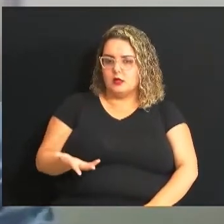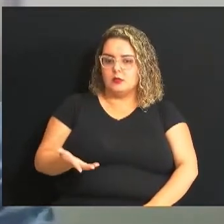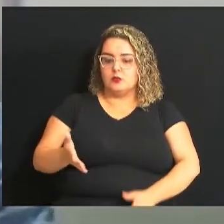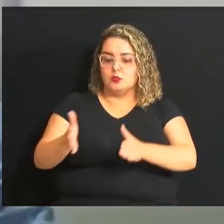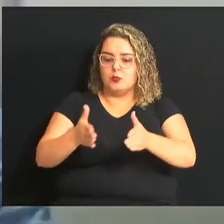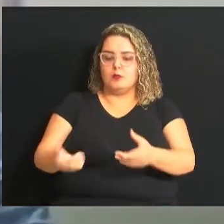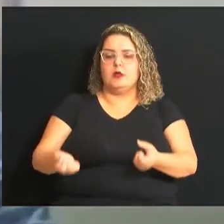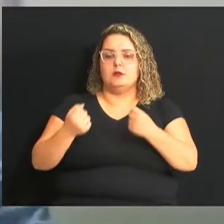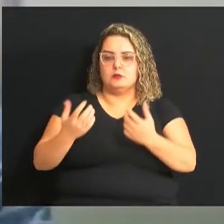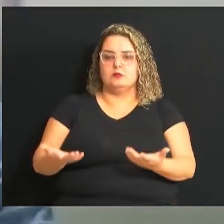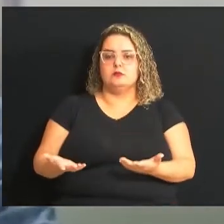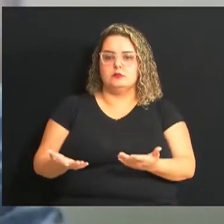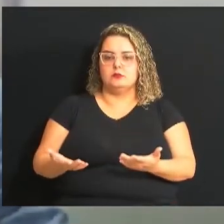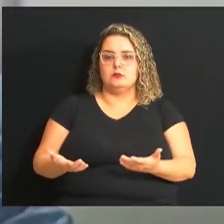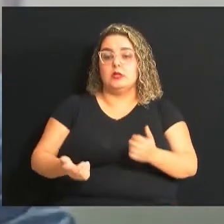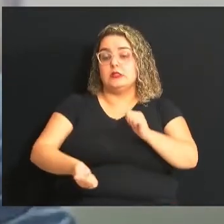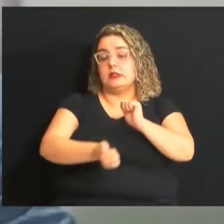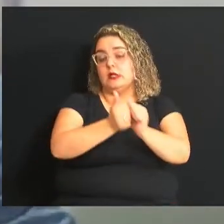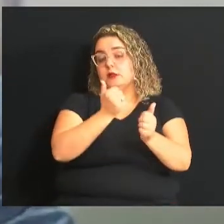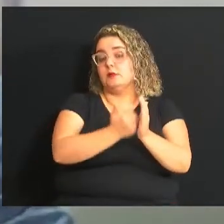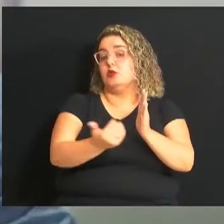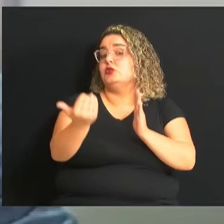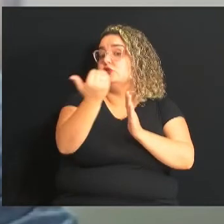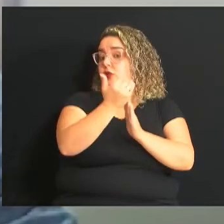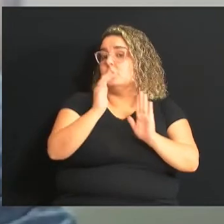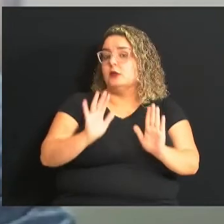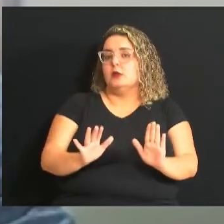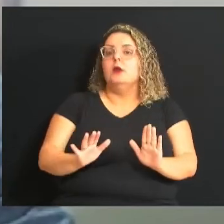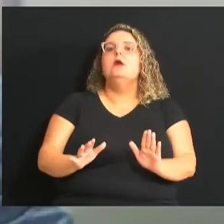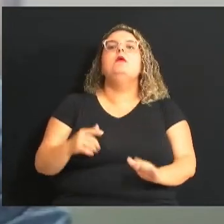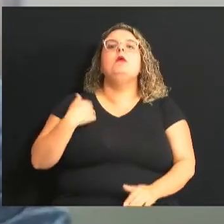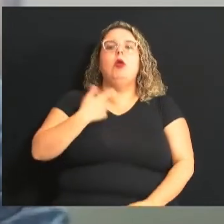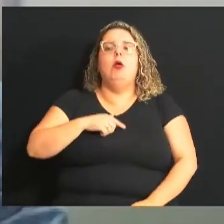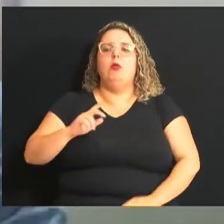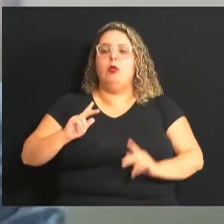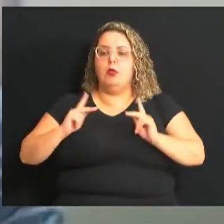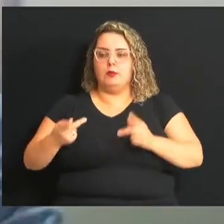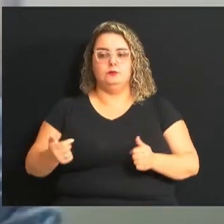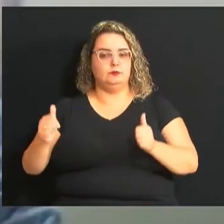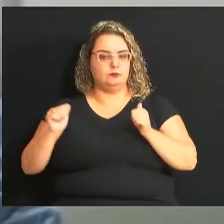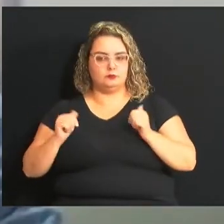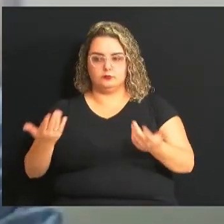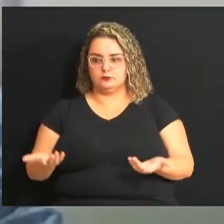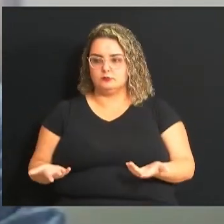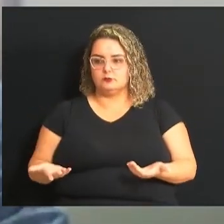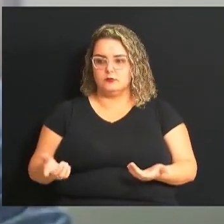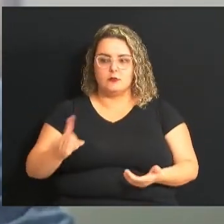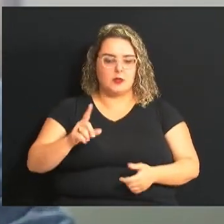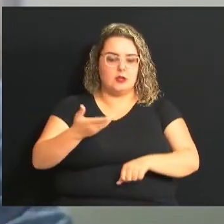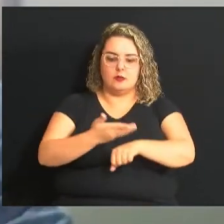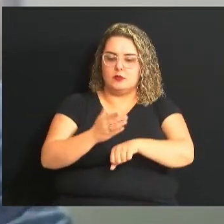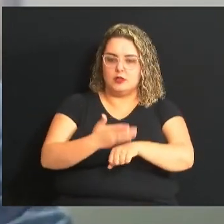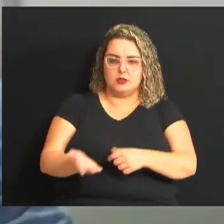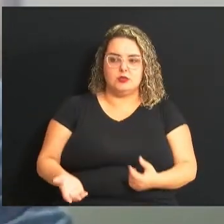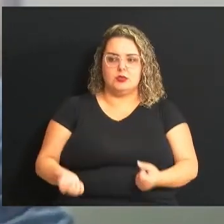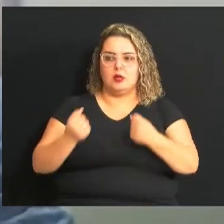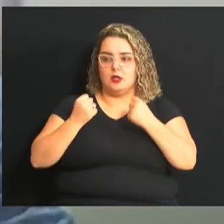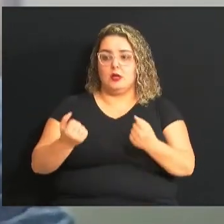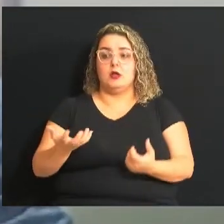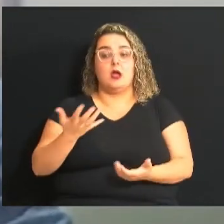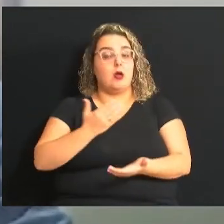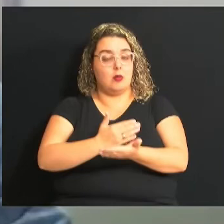alta intensidade, de alto rendimento. A gente está falando de ser humano sedentário e que não pratica atividade física e quer começar a praticar.